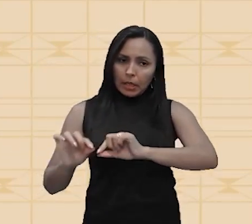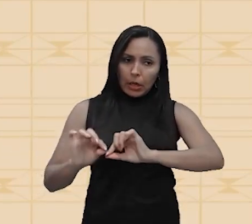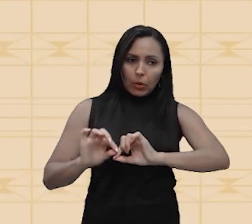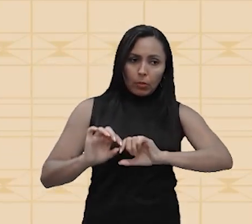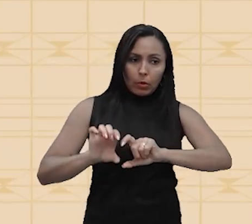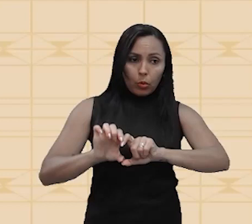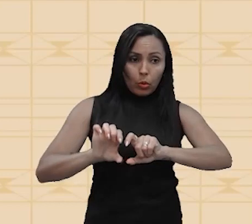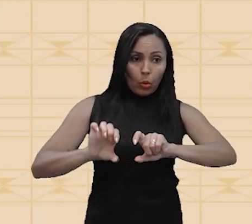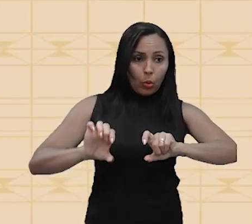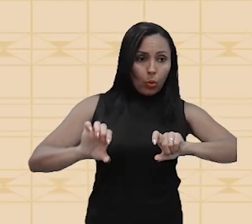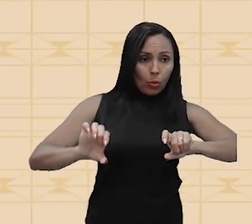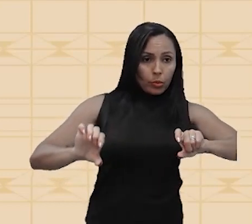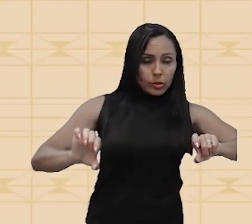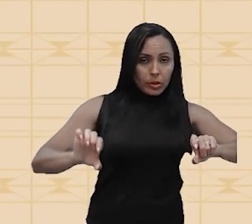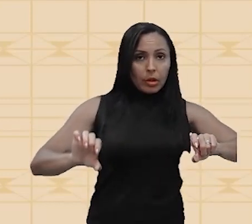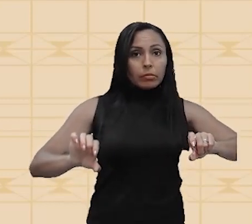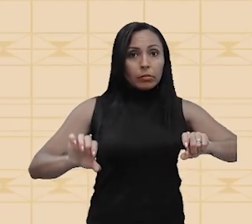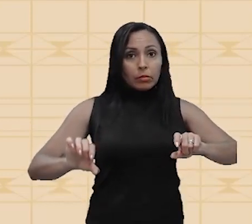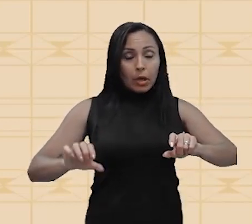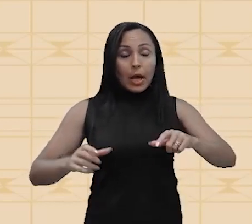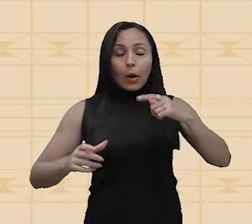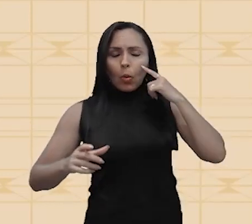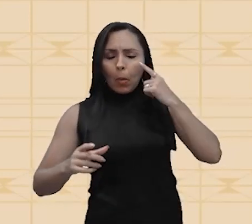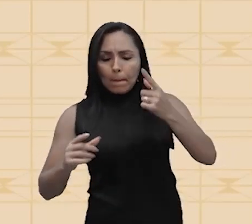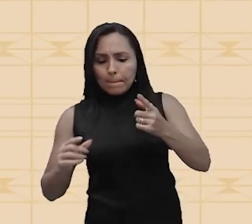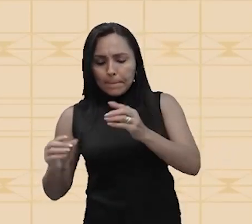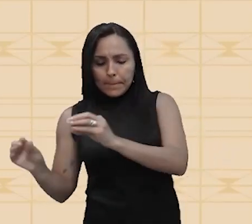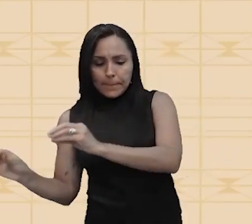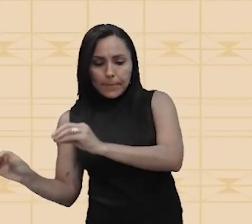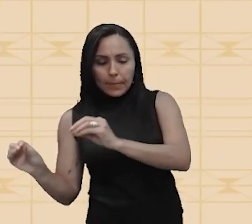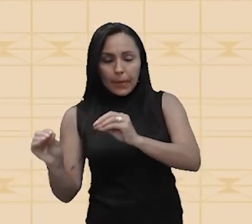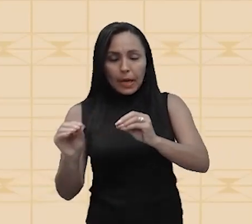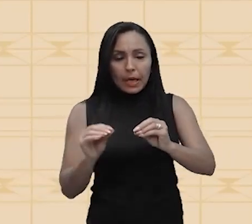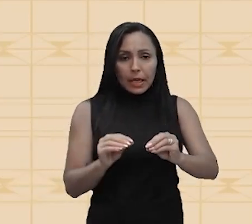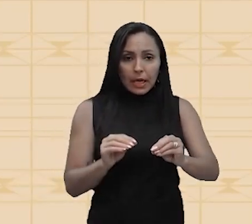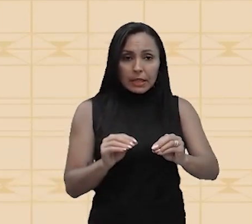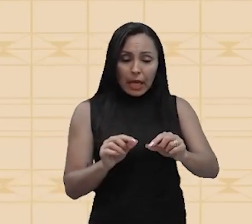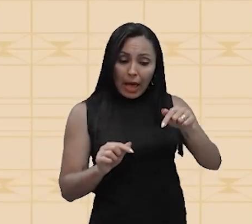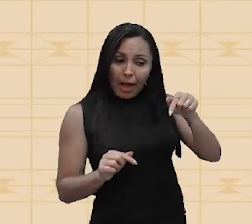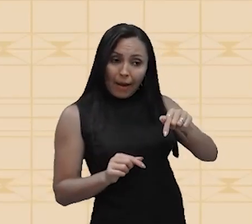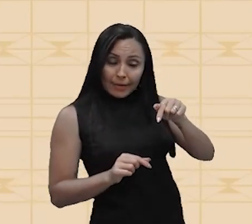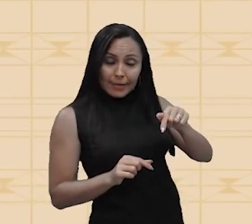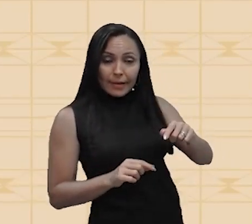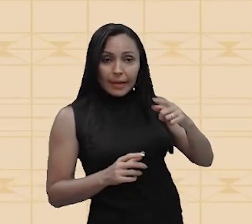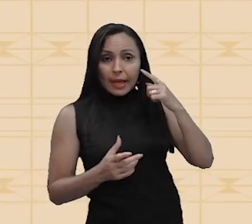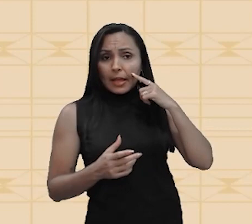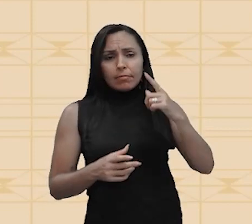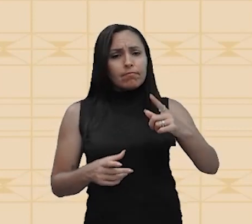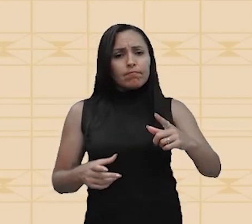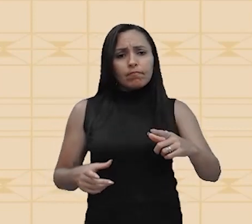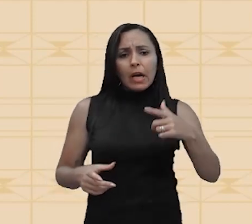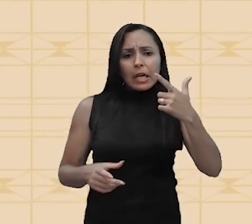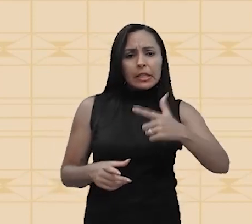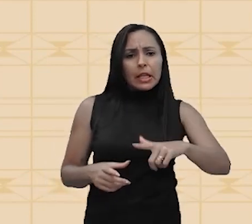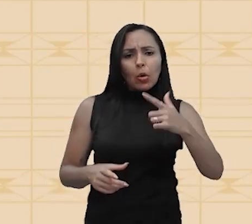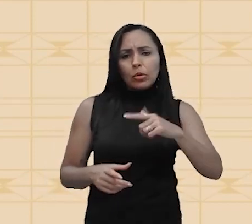grossa, ao passar a refração, na corda mais grossa não ocorre inversão de fase, ou seja, a onda continua